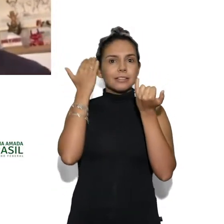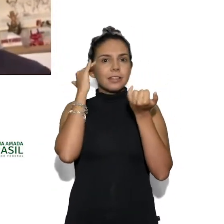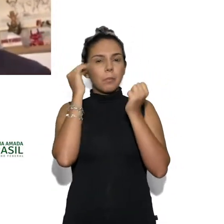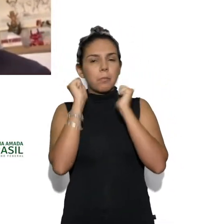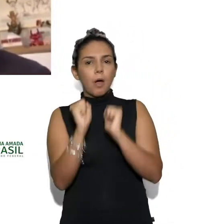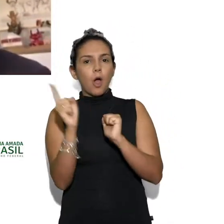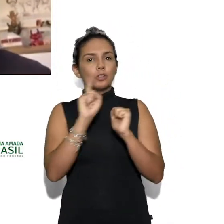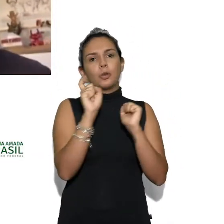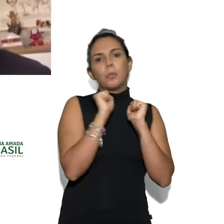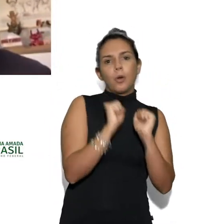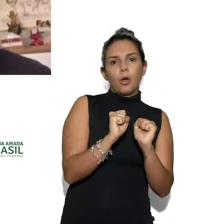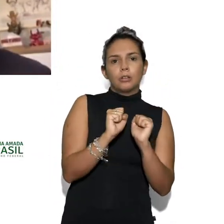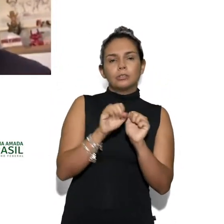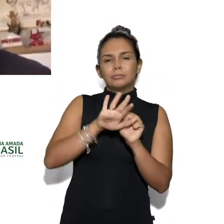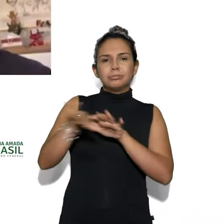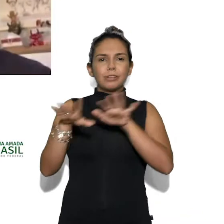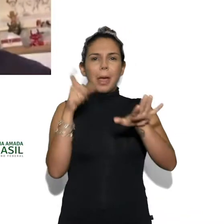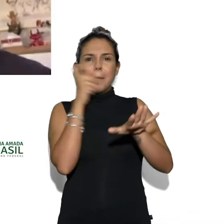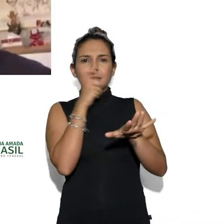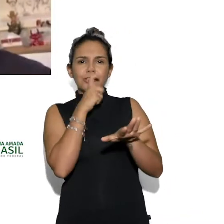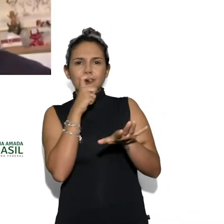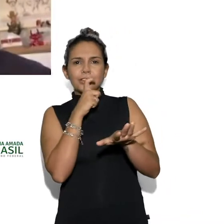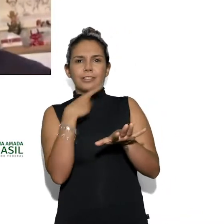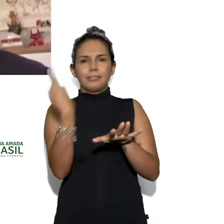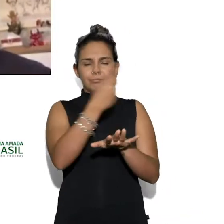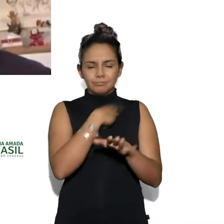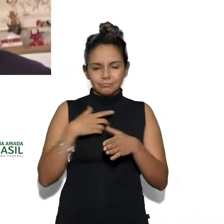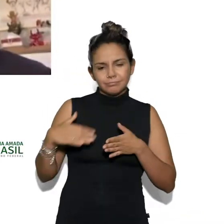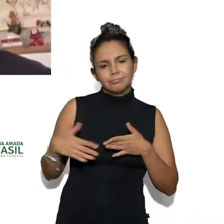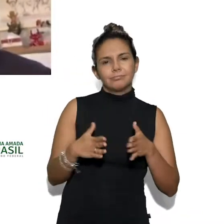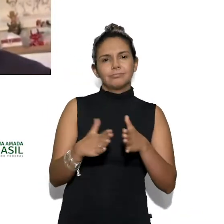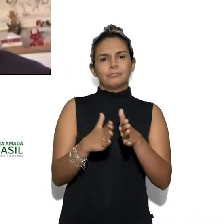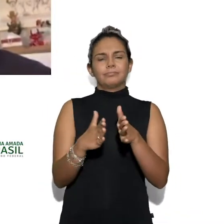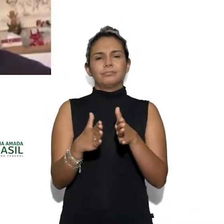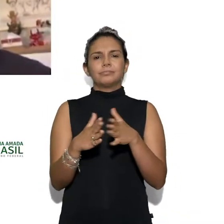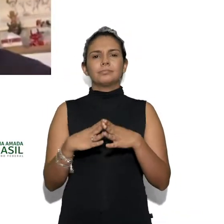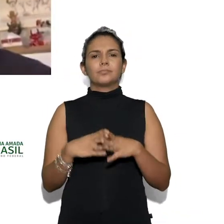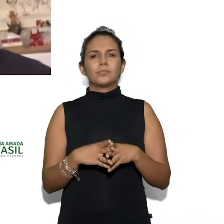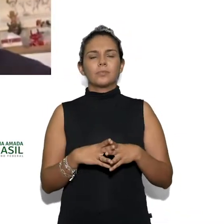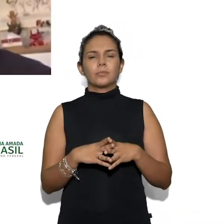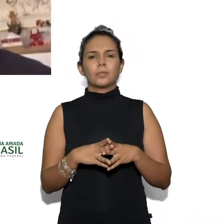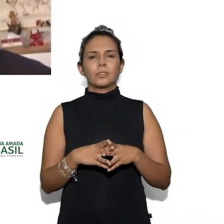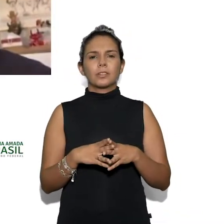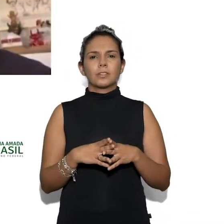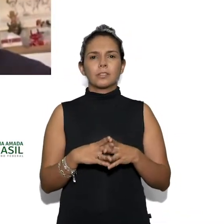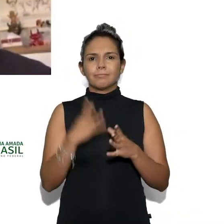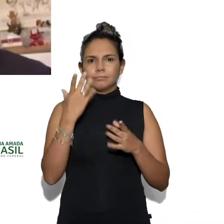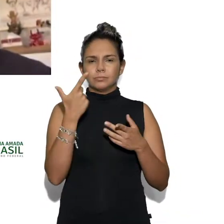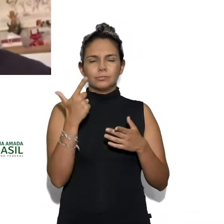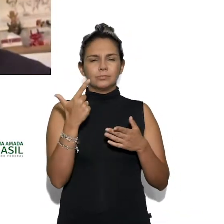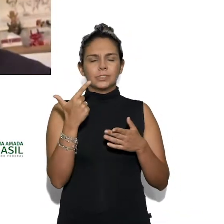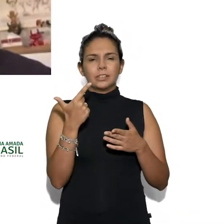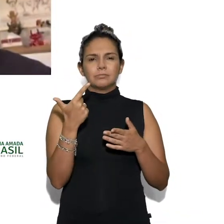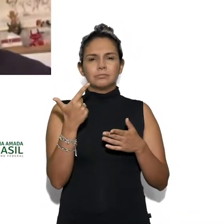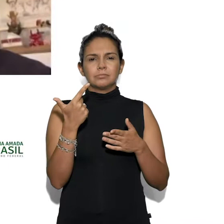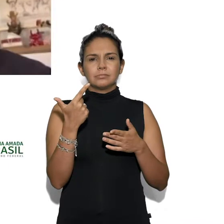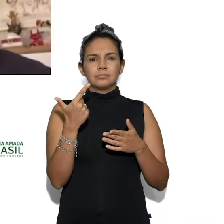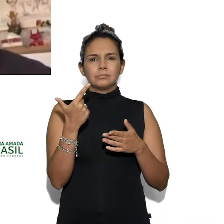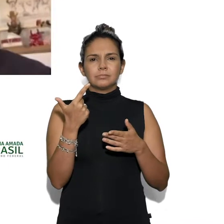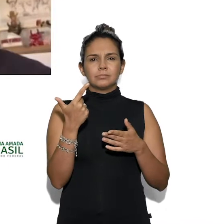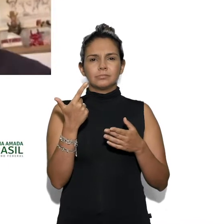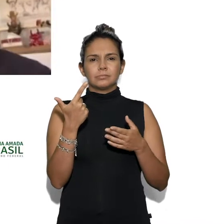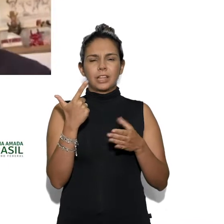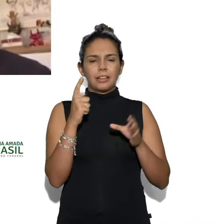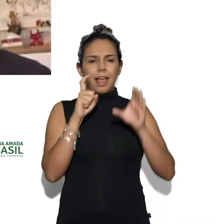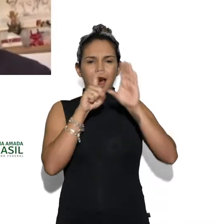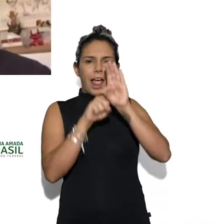é? Desmontando, a gente atravessa uma era tão sem âncoras,